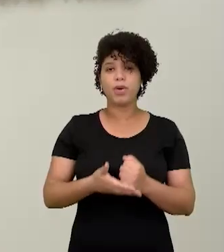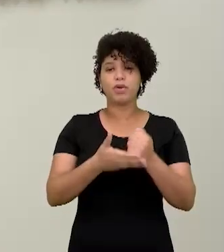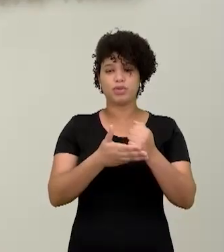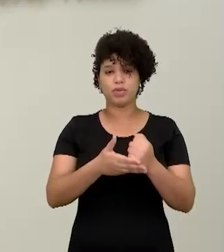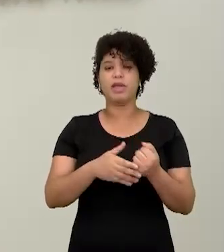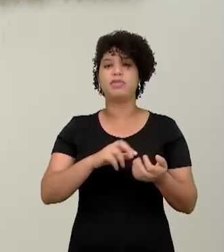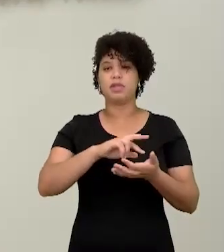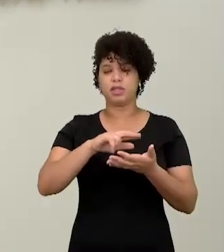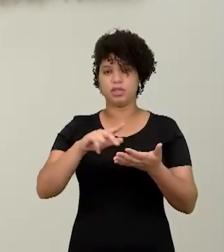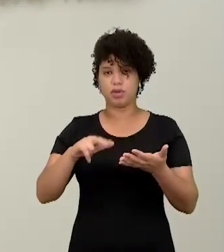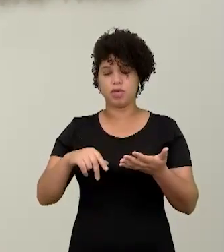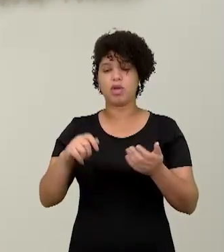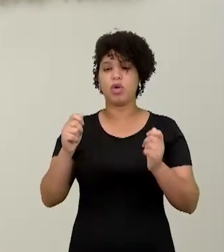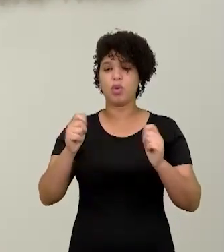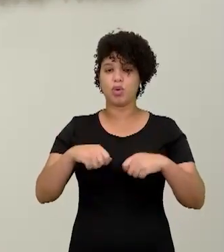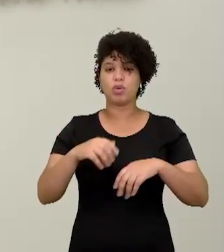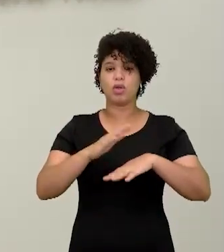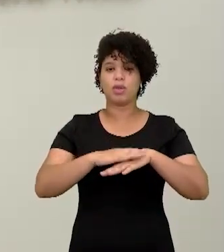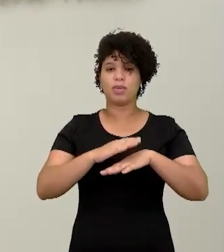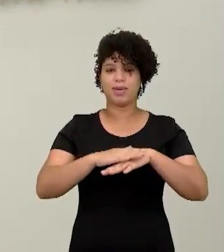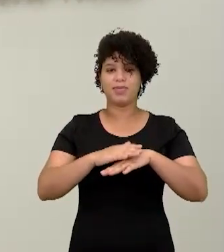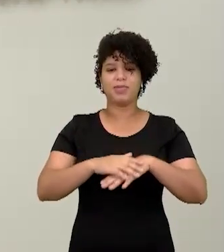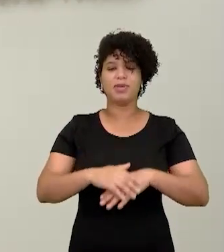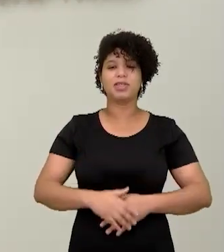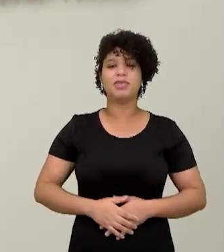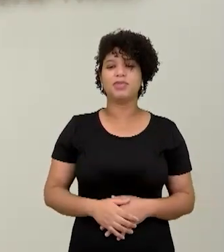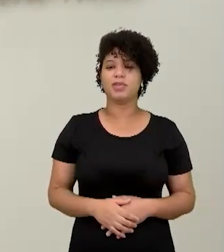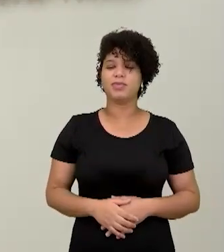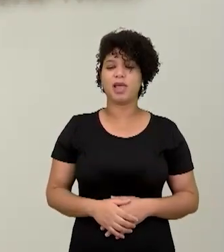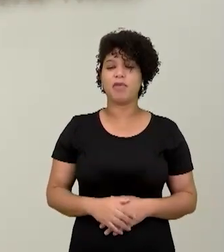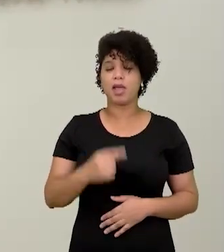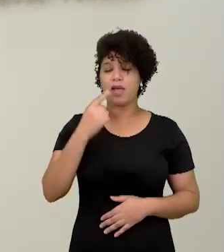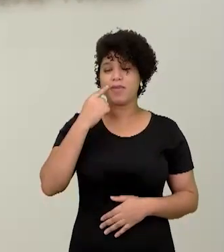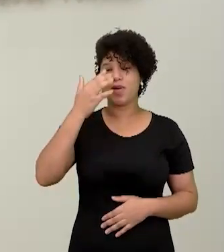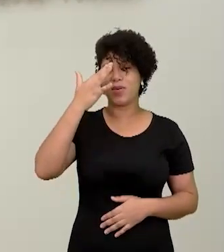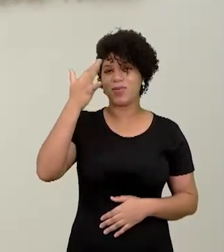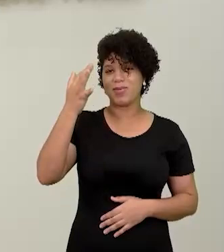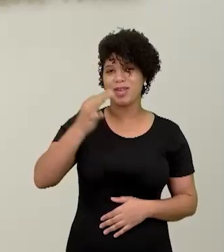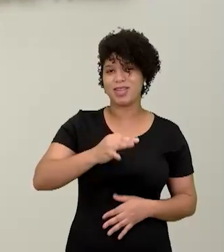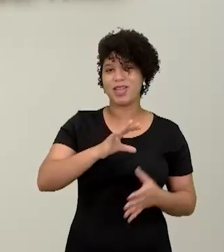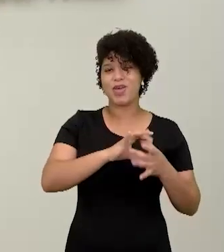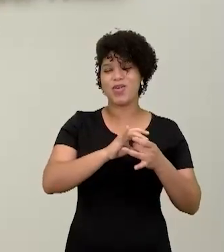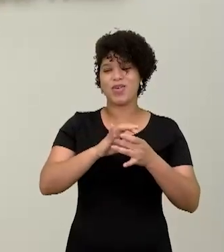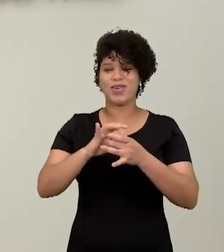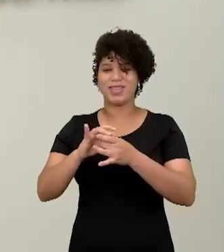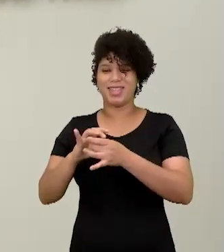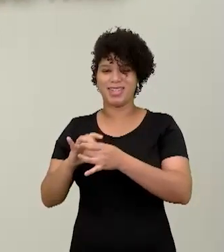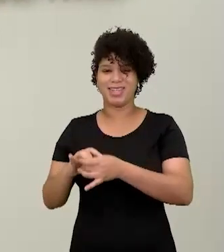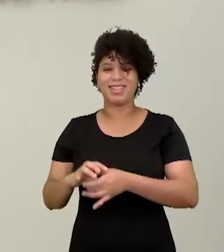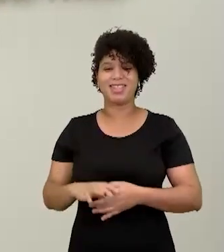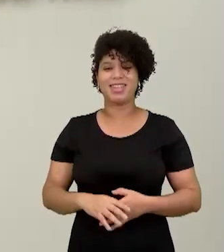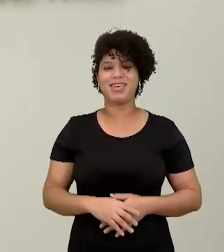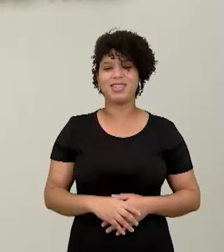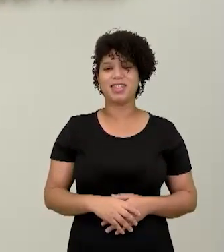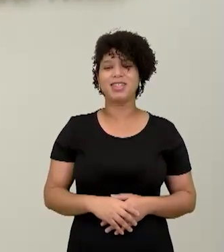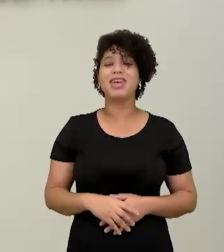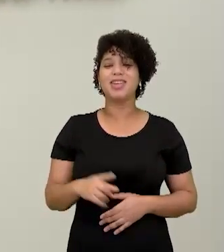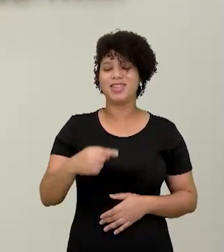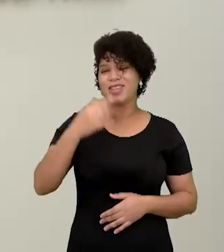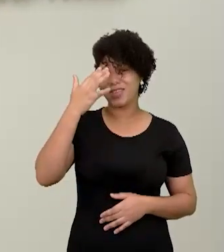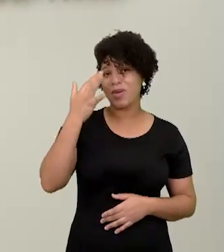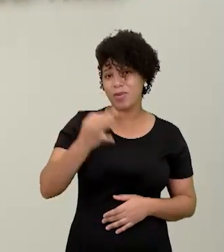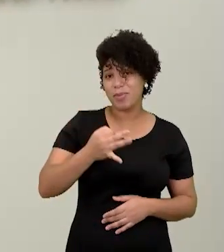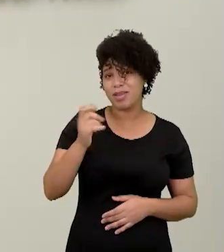você compreender os sentimentos do outro, tentar compreender, entender o contexto ao qual essa pessoa está inserida. E por isso que é